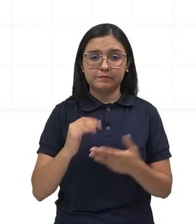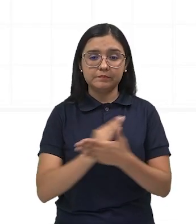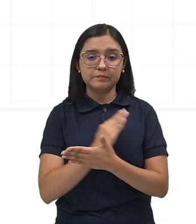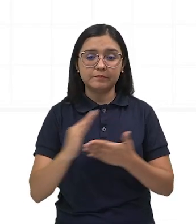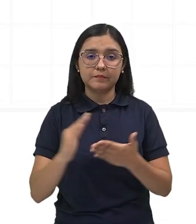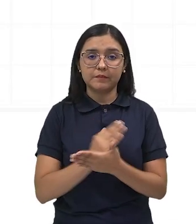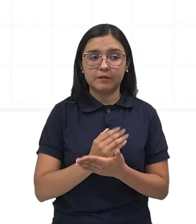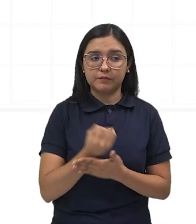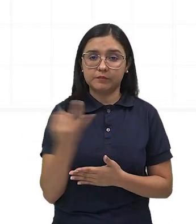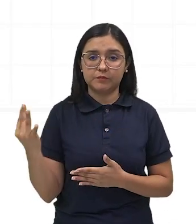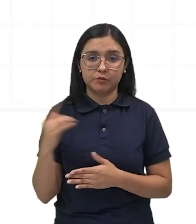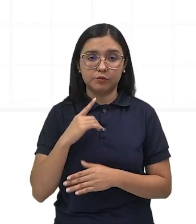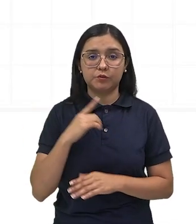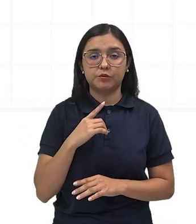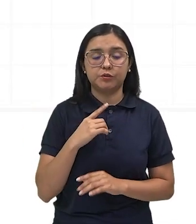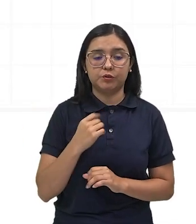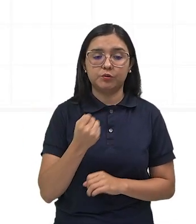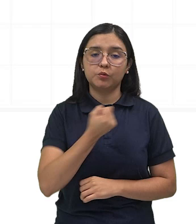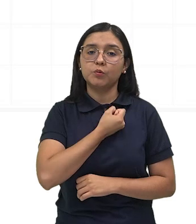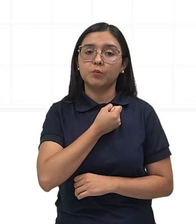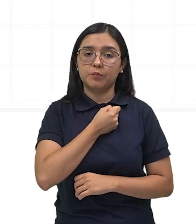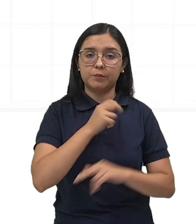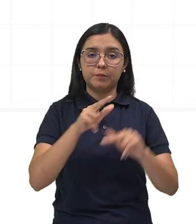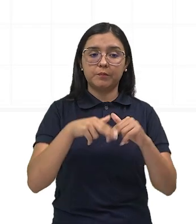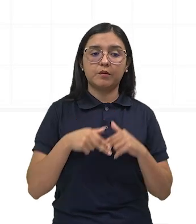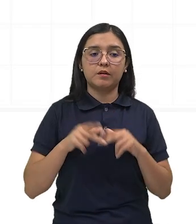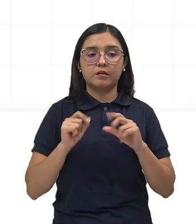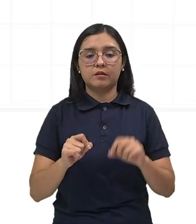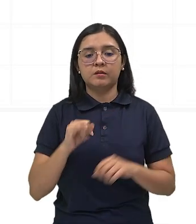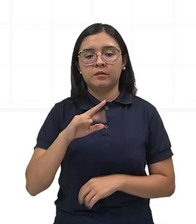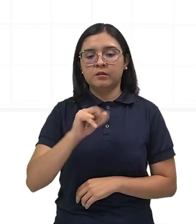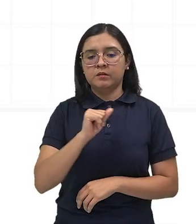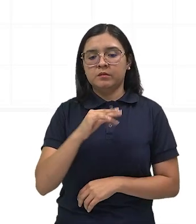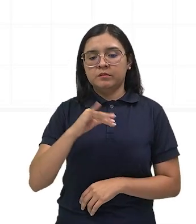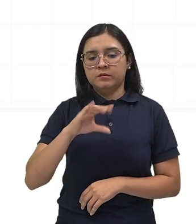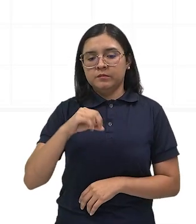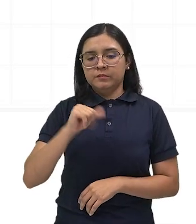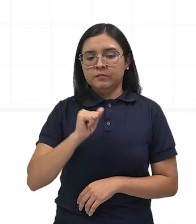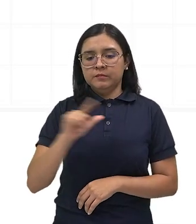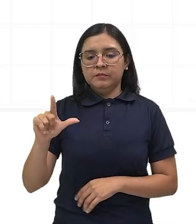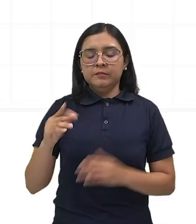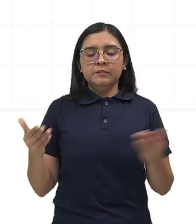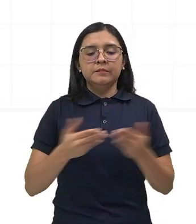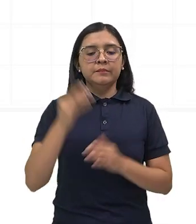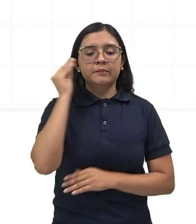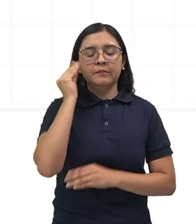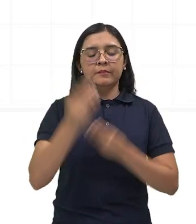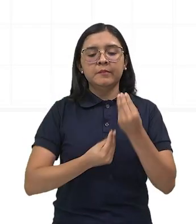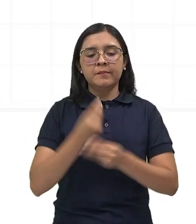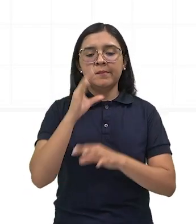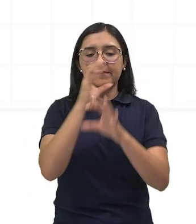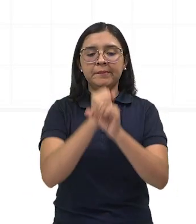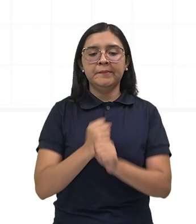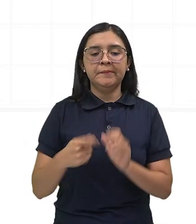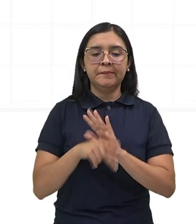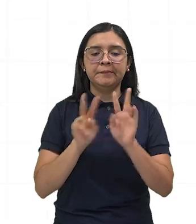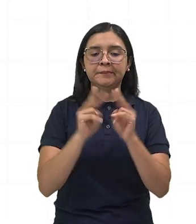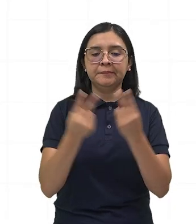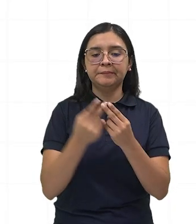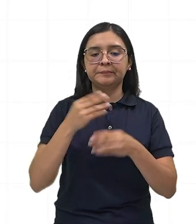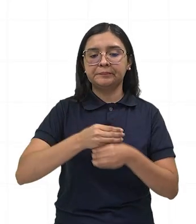uma quantidade enorme de casas, por ele ser um número irracional. Vejamos como calcular o volume